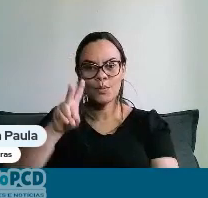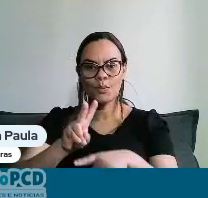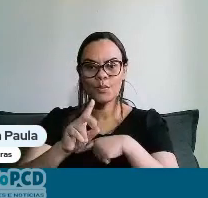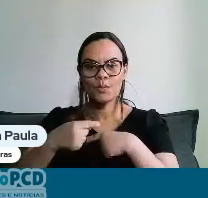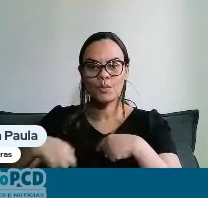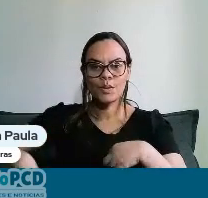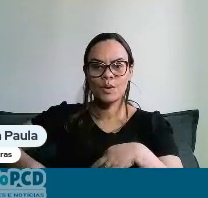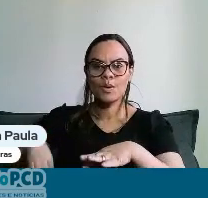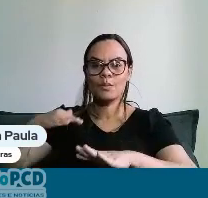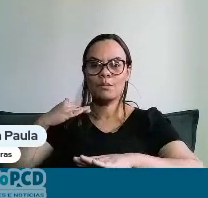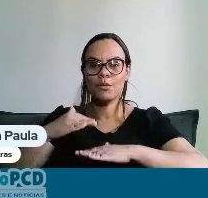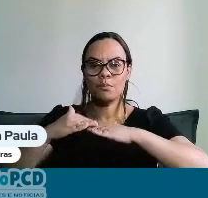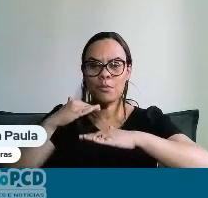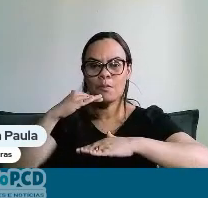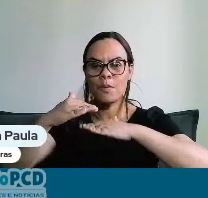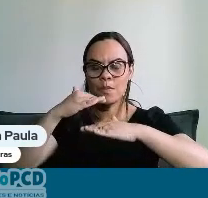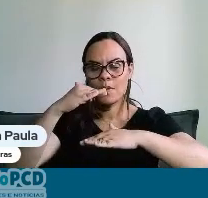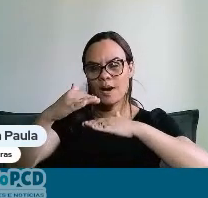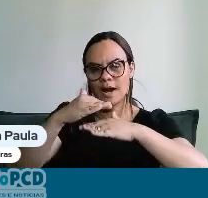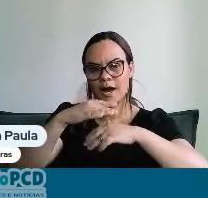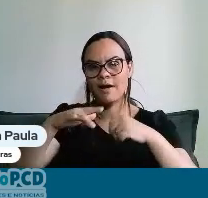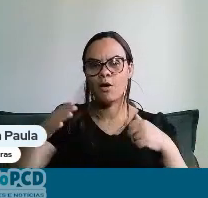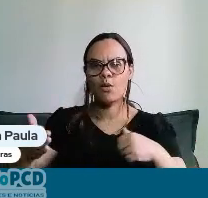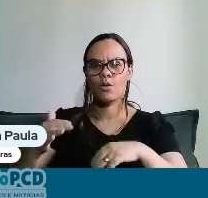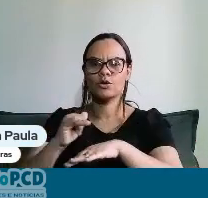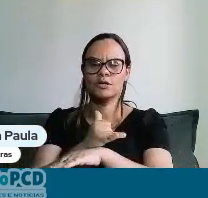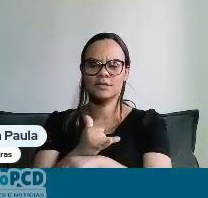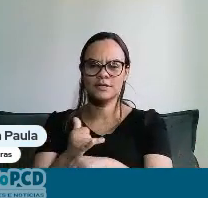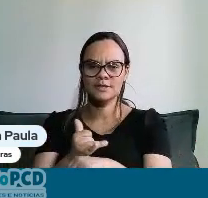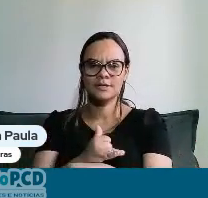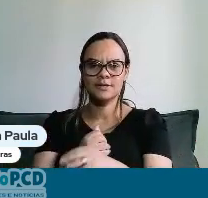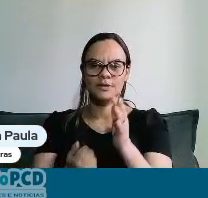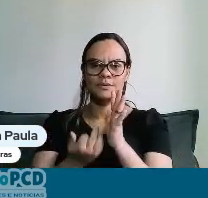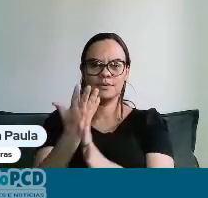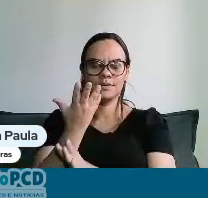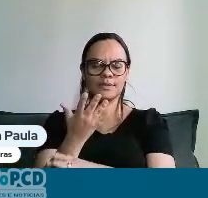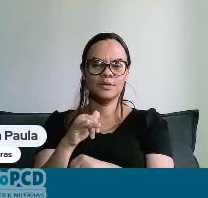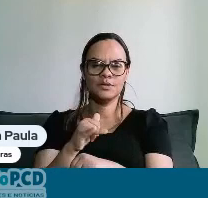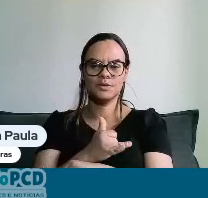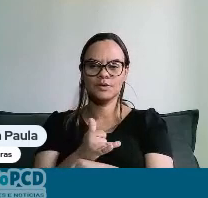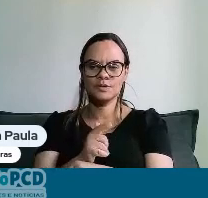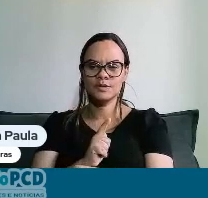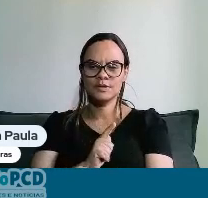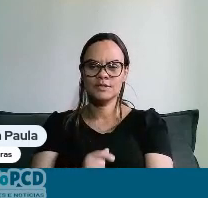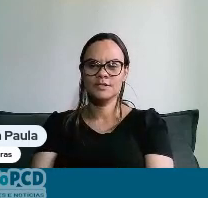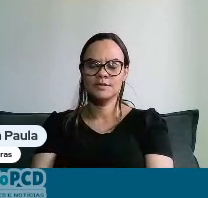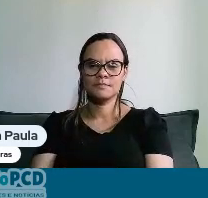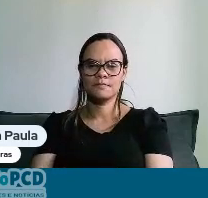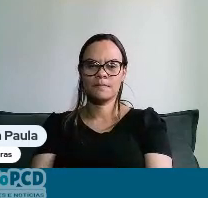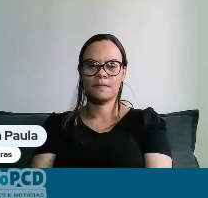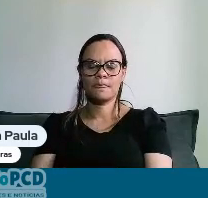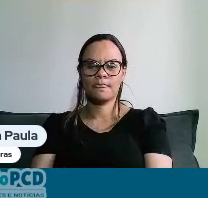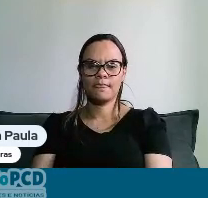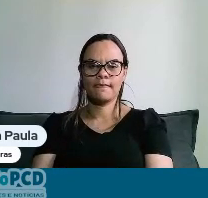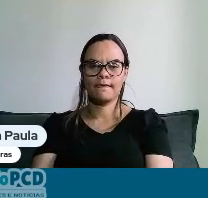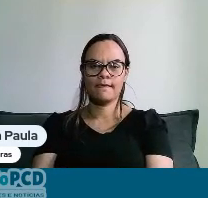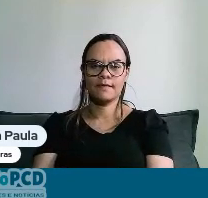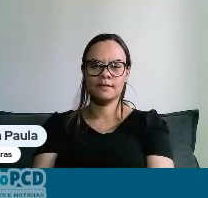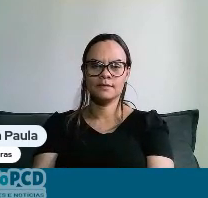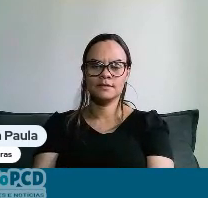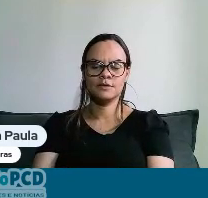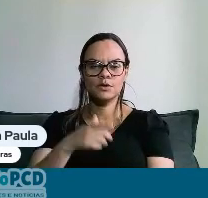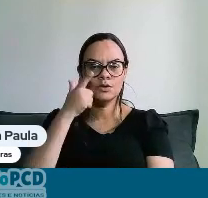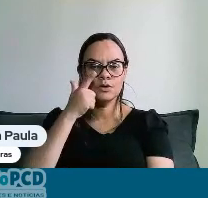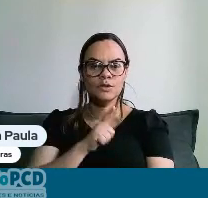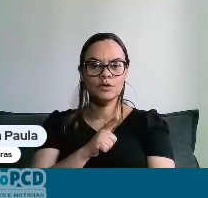renal. Hoje, com as ferramentas que a gente tem, inclusive estão surgindo novas ferramentas do ponto de vista de tratamento, a gente